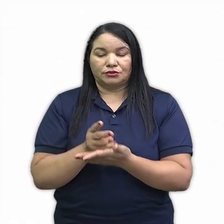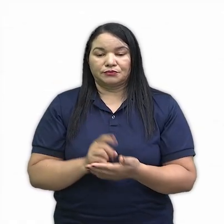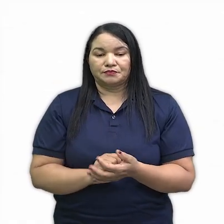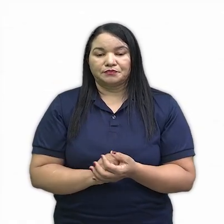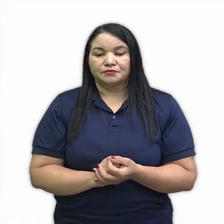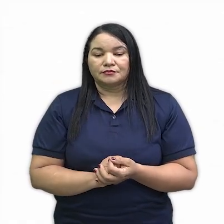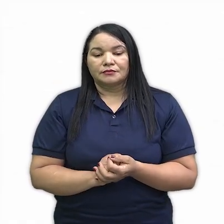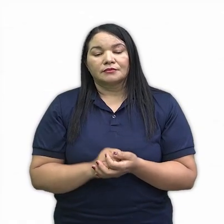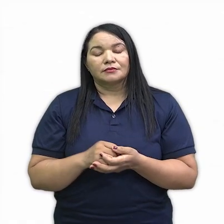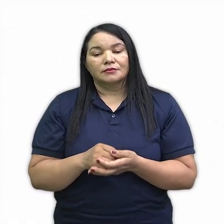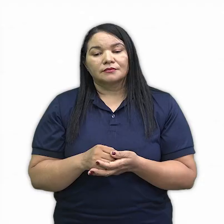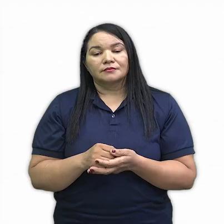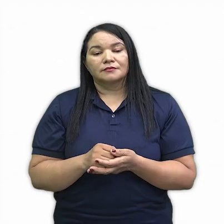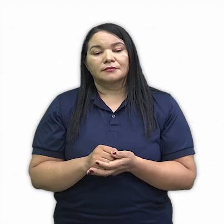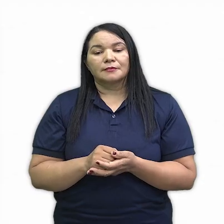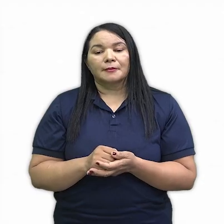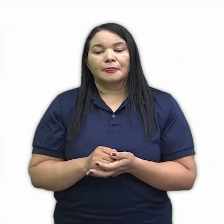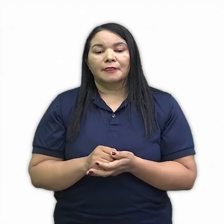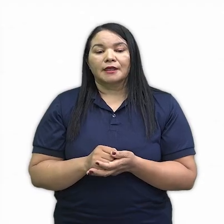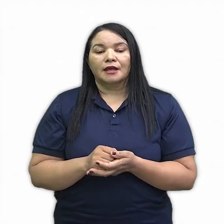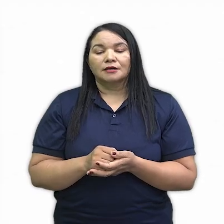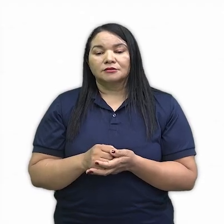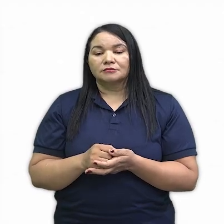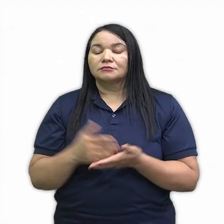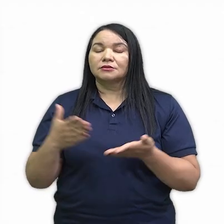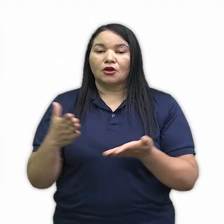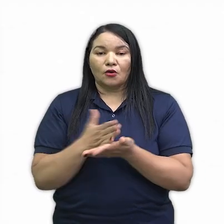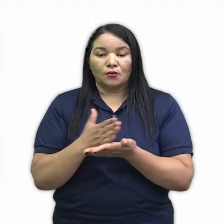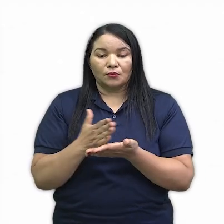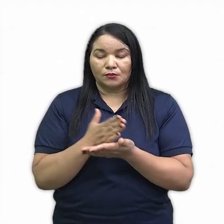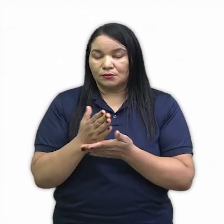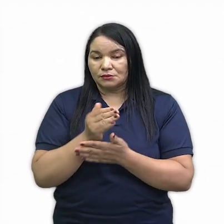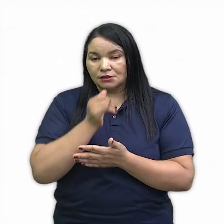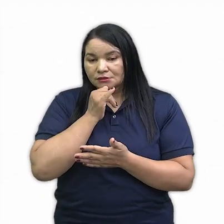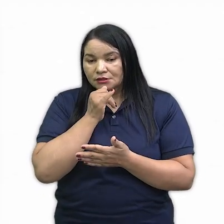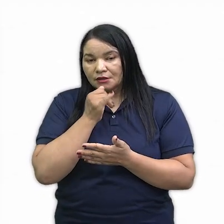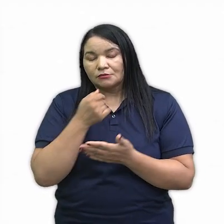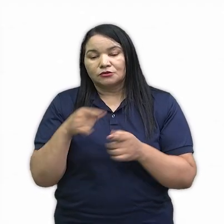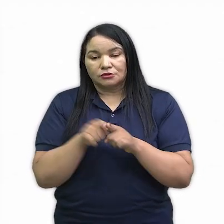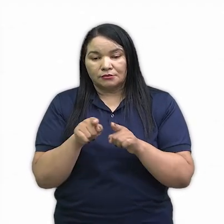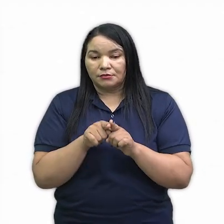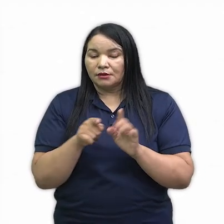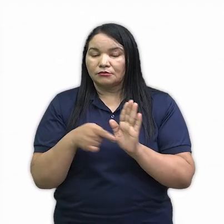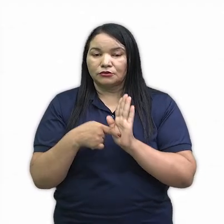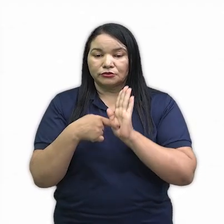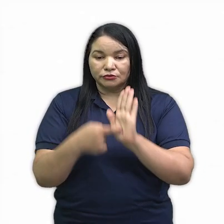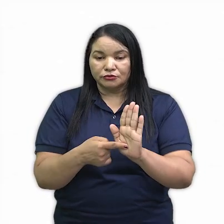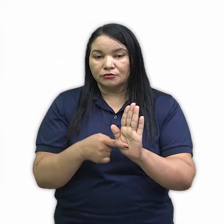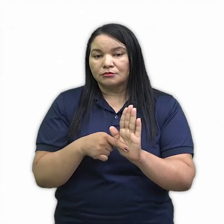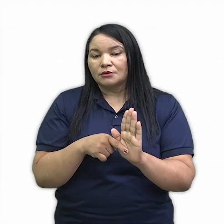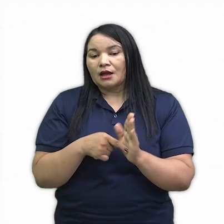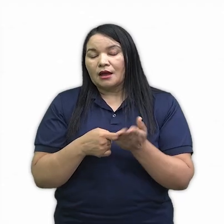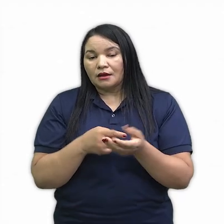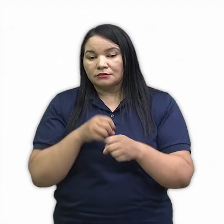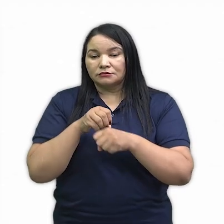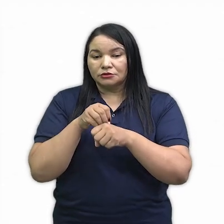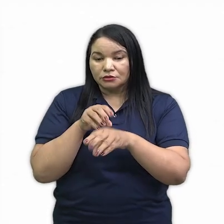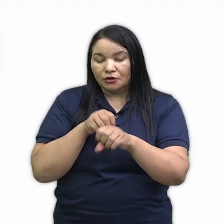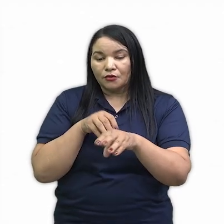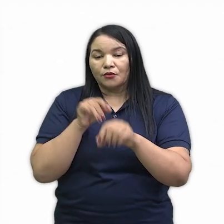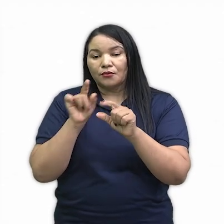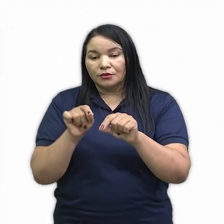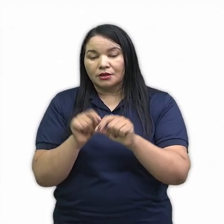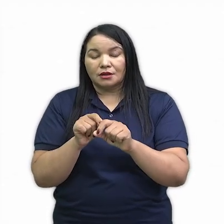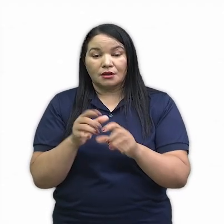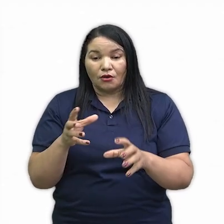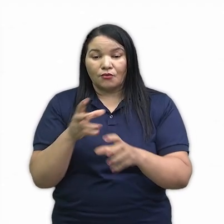constante. Fora isso, né, vimos aqui alguns exemplos para calcular os nossos elementos a